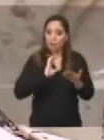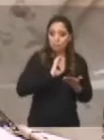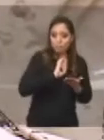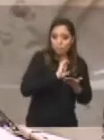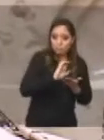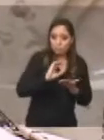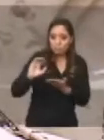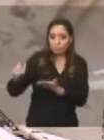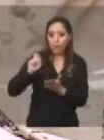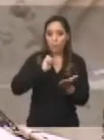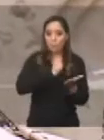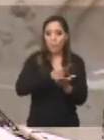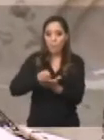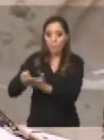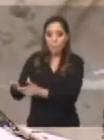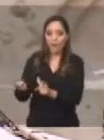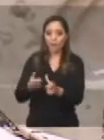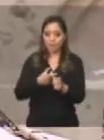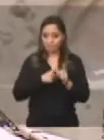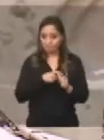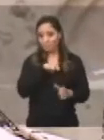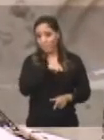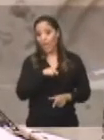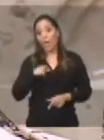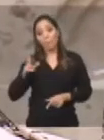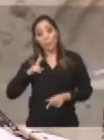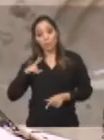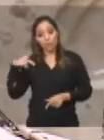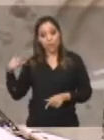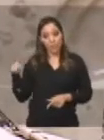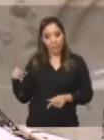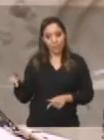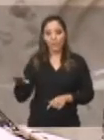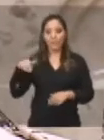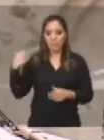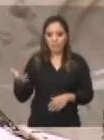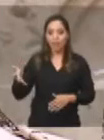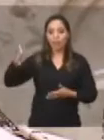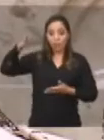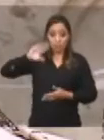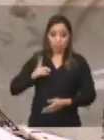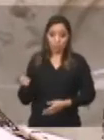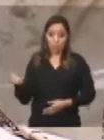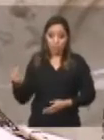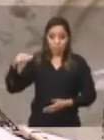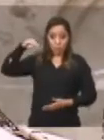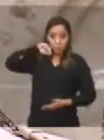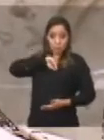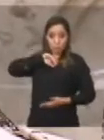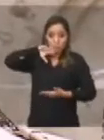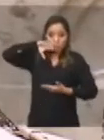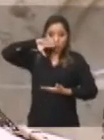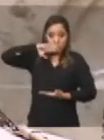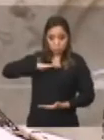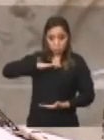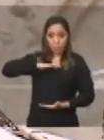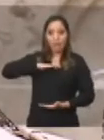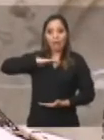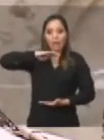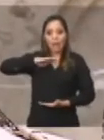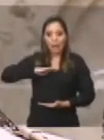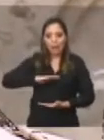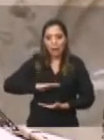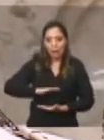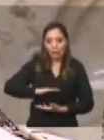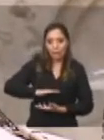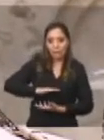das contas do deputado em Brasília. O saque do valor quase integral dos proventos depositados pela Câmara dos Deputados no mesmo